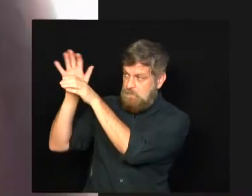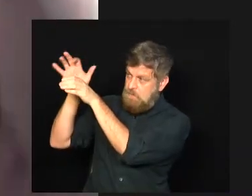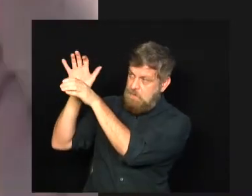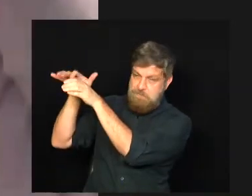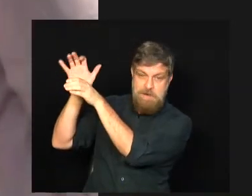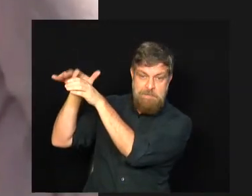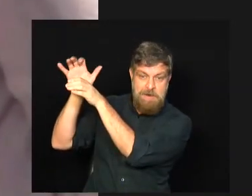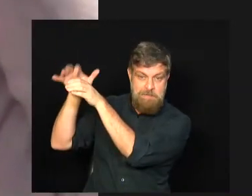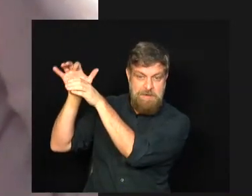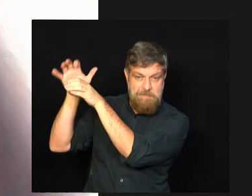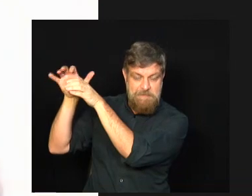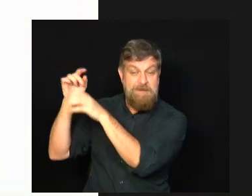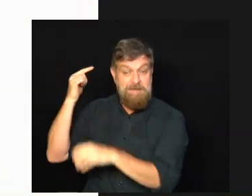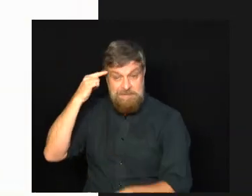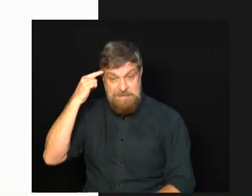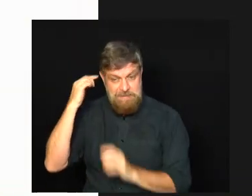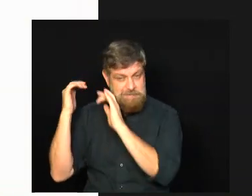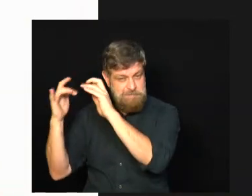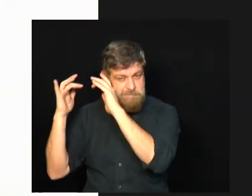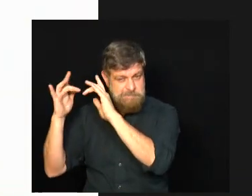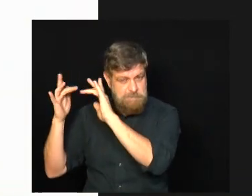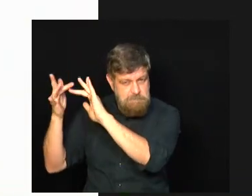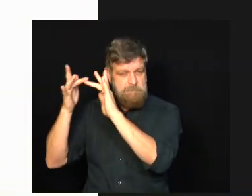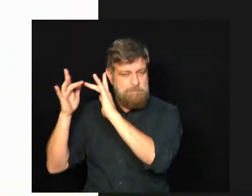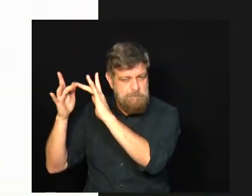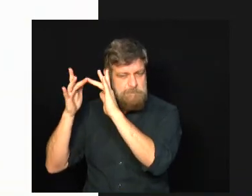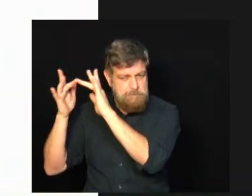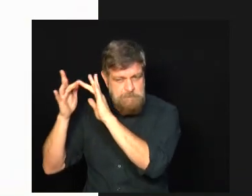É um arquivo. Ficou lá, na pasta.